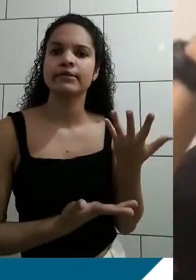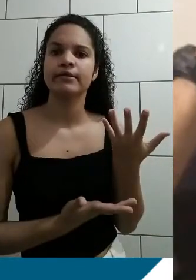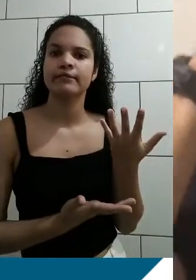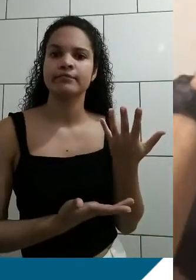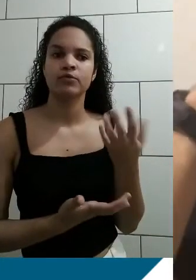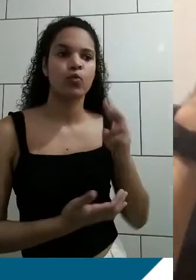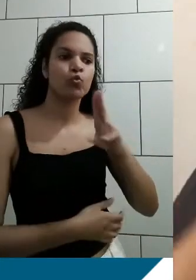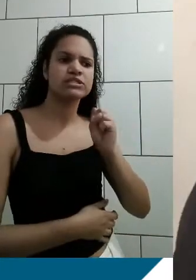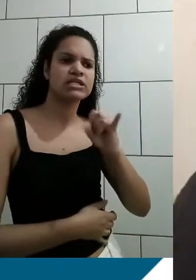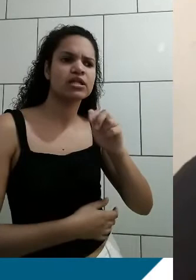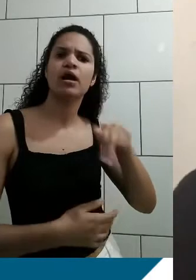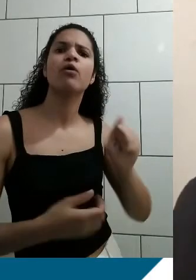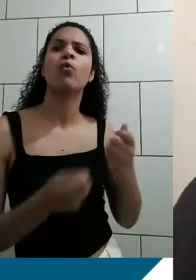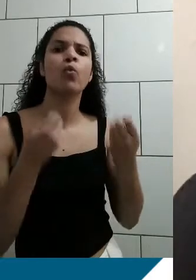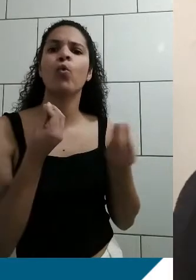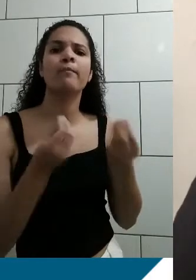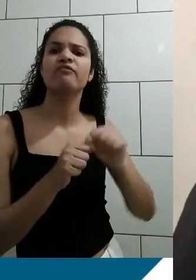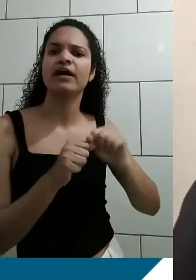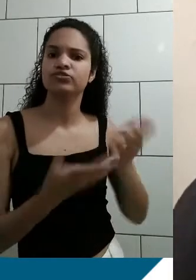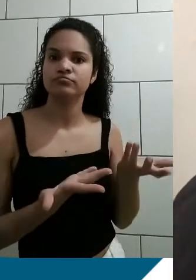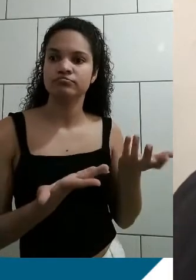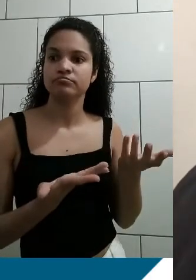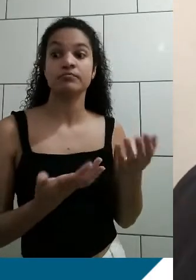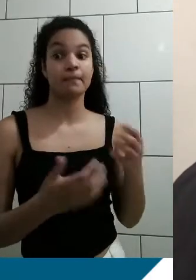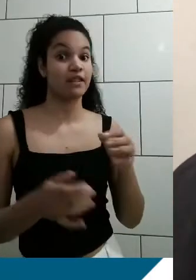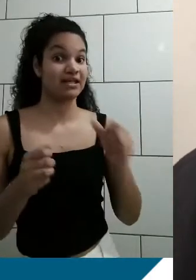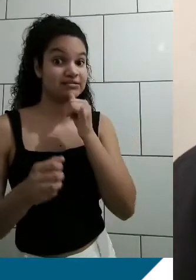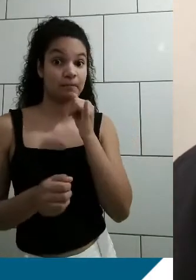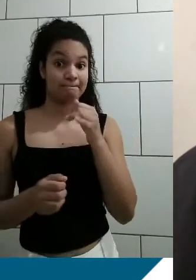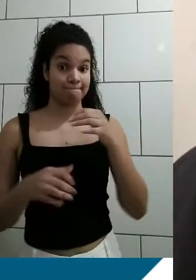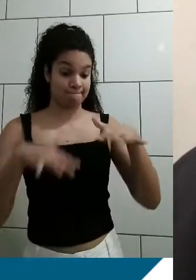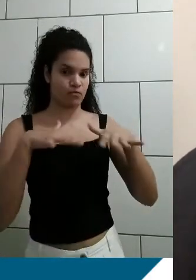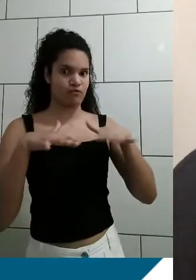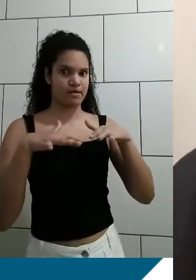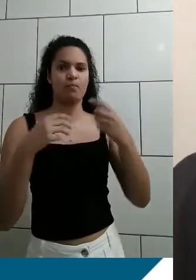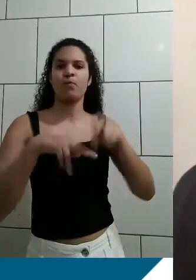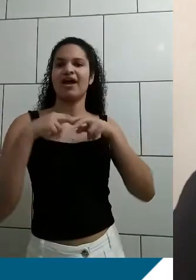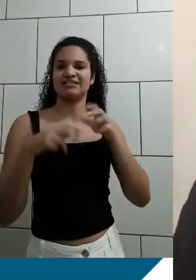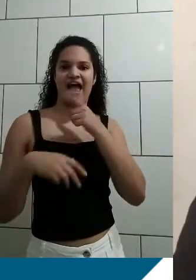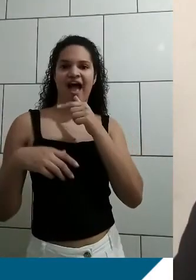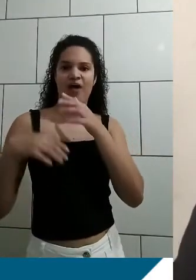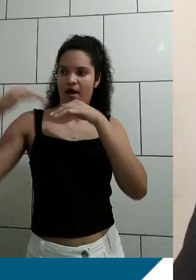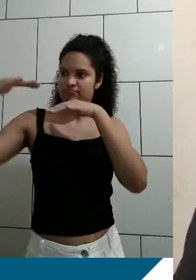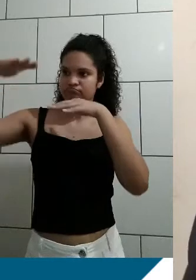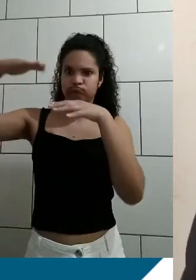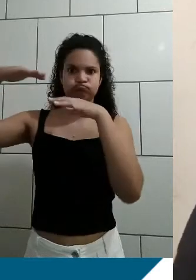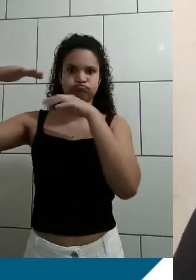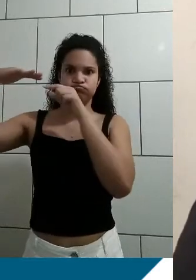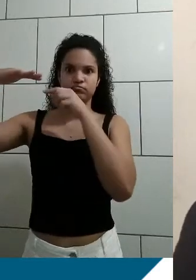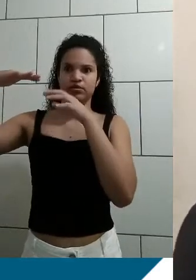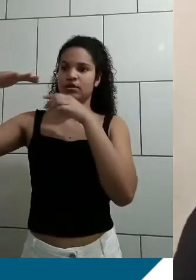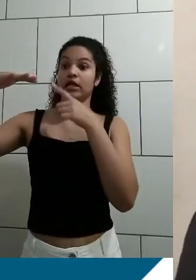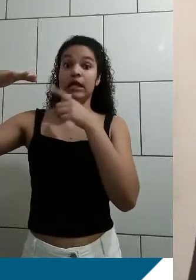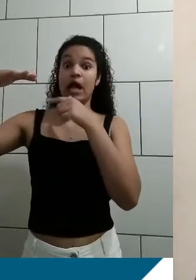à posição que a água ocupa, junto com o movimento das turbinas. A gente está convertendo a energia mecânica em energia elétrica.